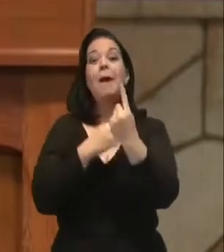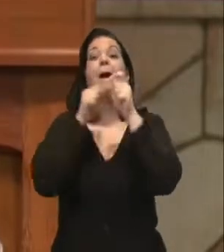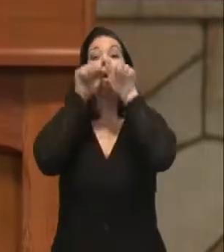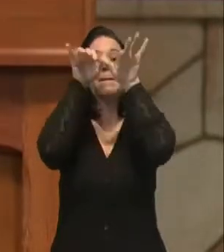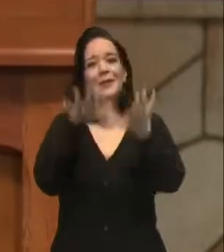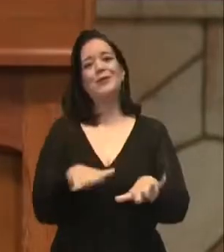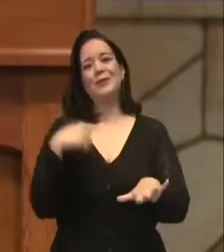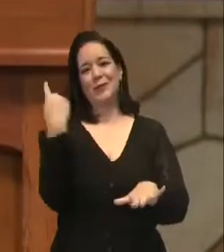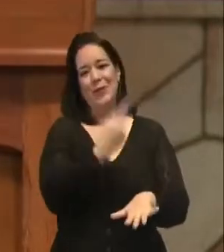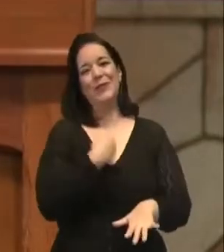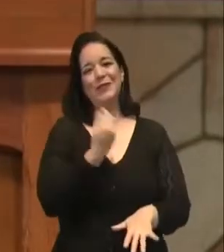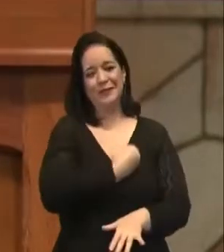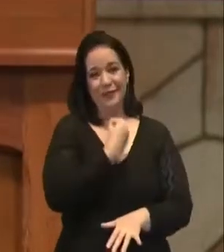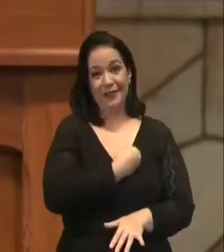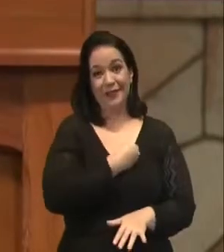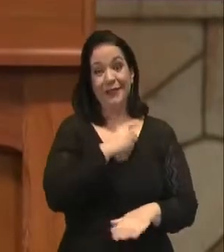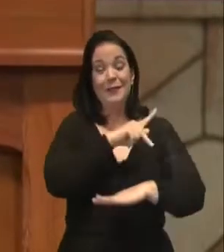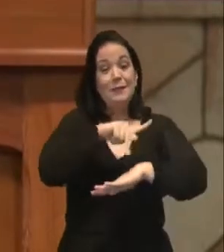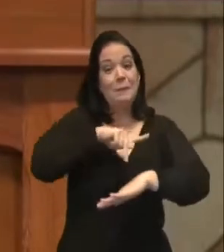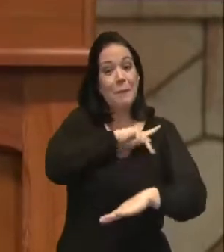que os crentes de Éfeso